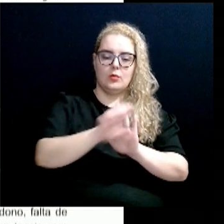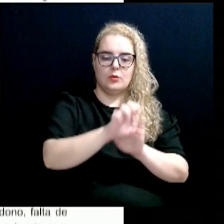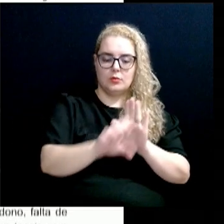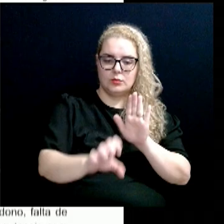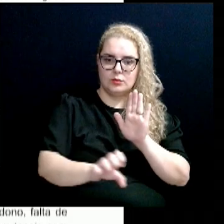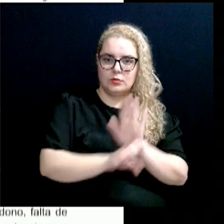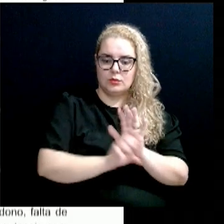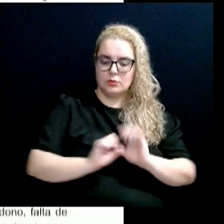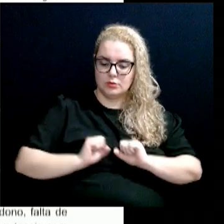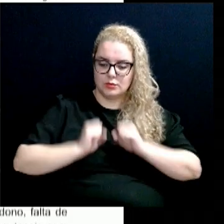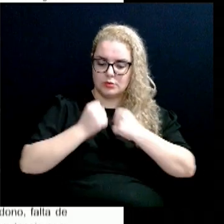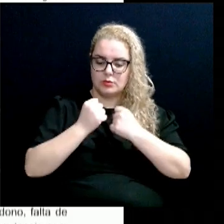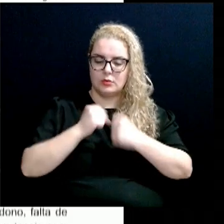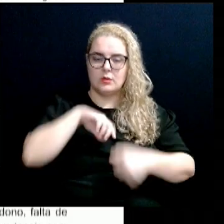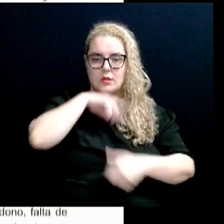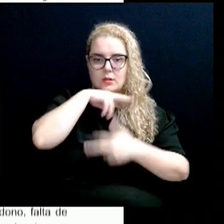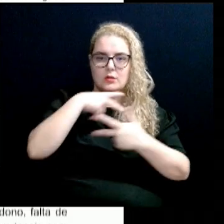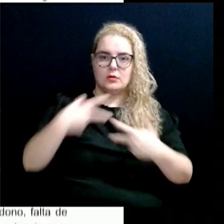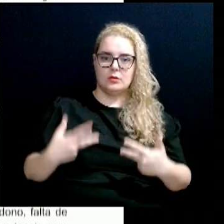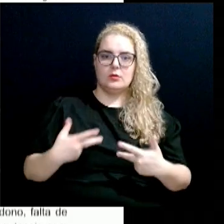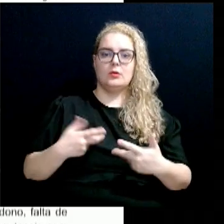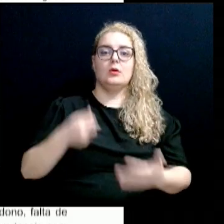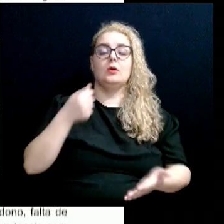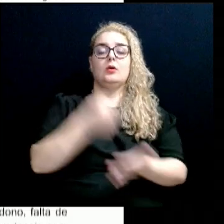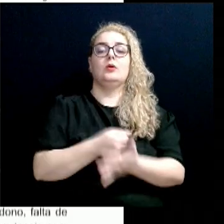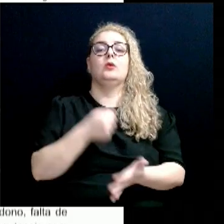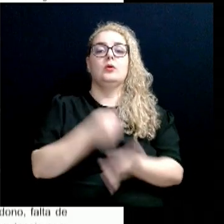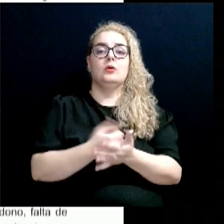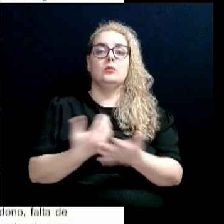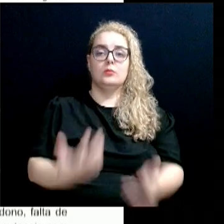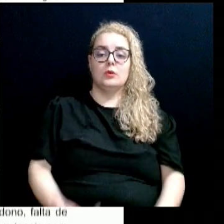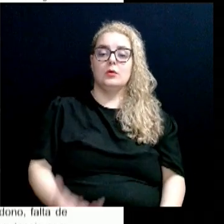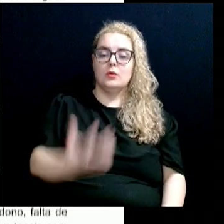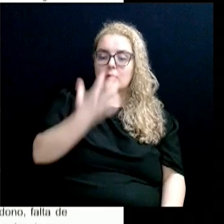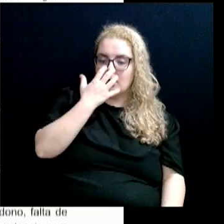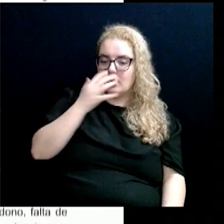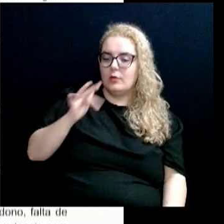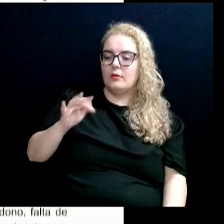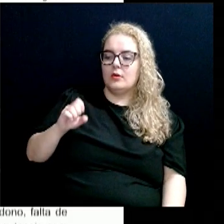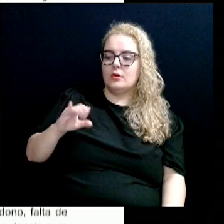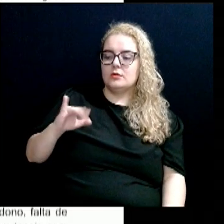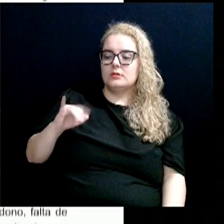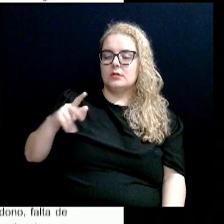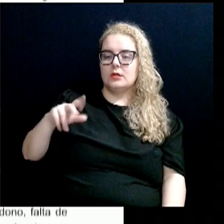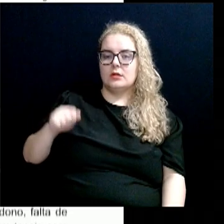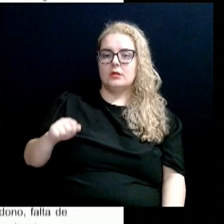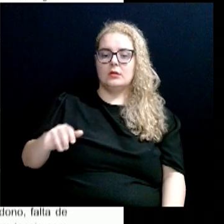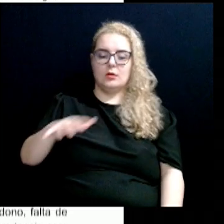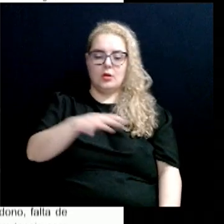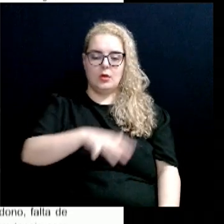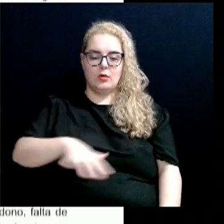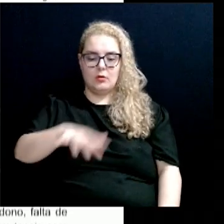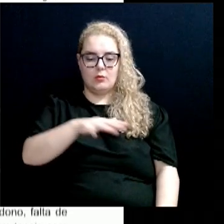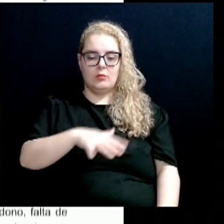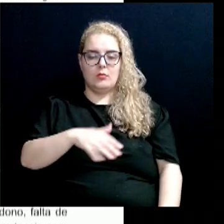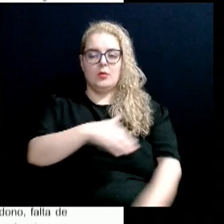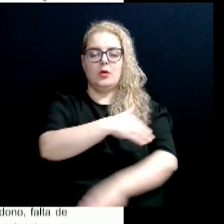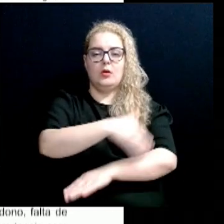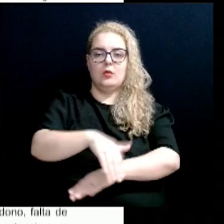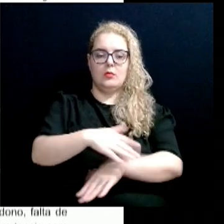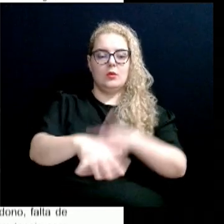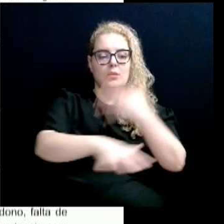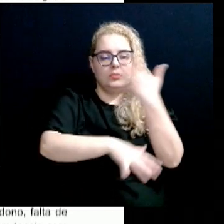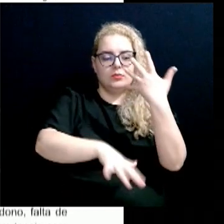dos Animais, obrigando, então, o uso de focinheiras durante passeios em vias, praças e